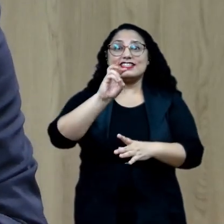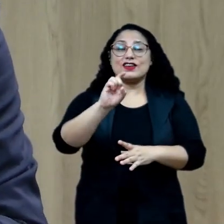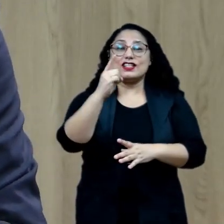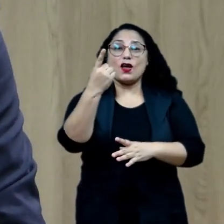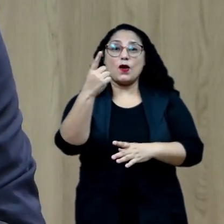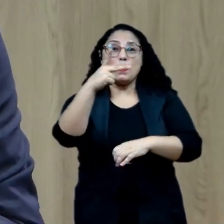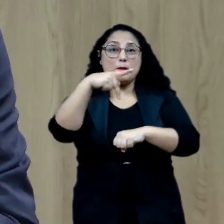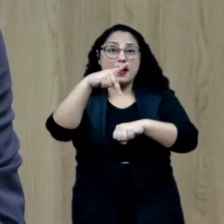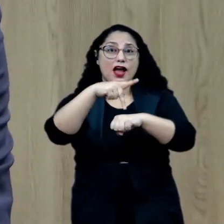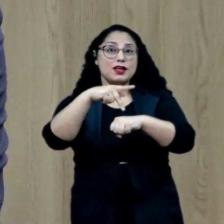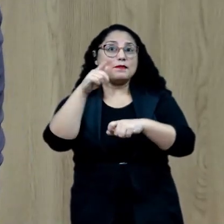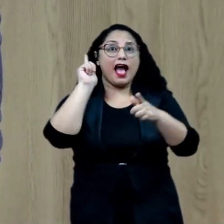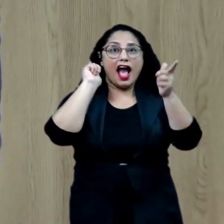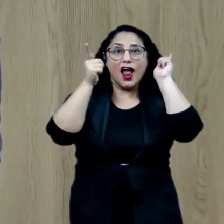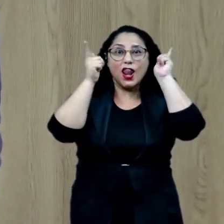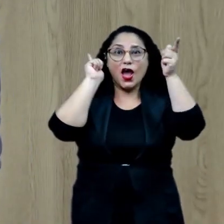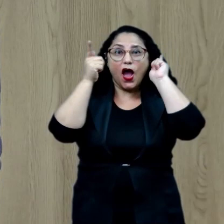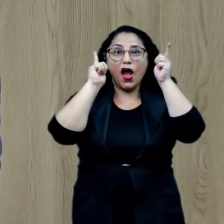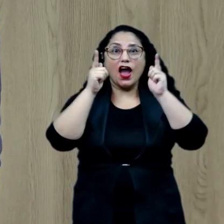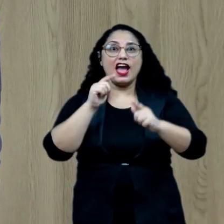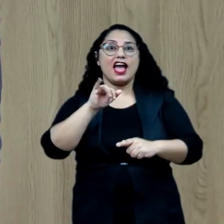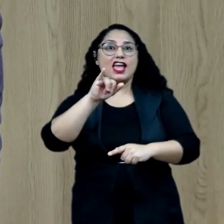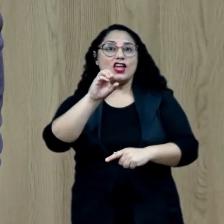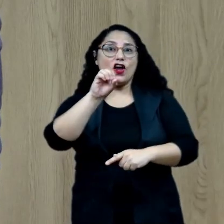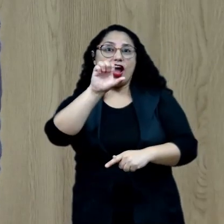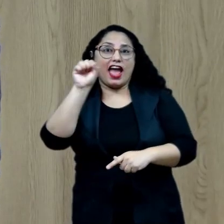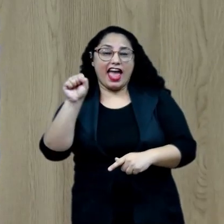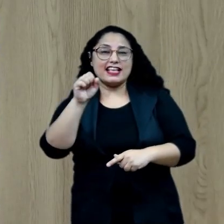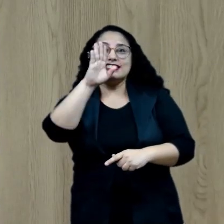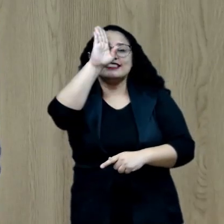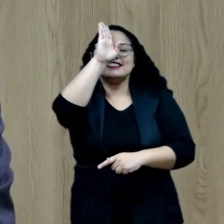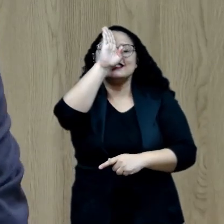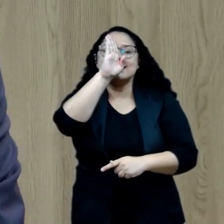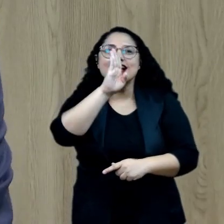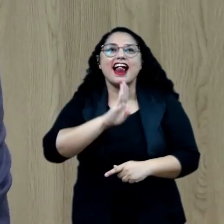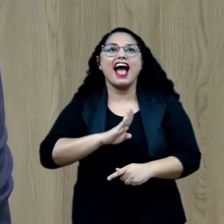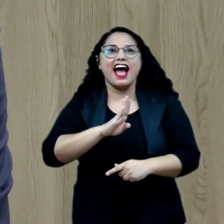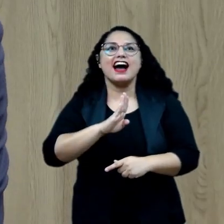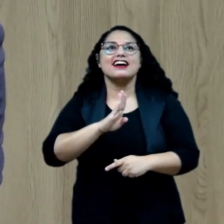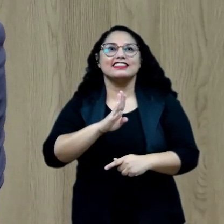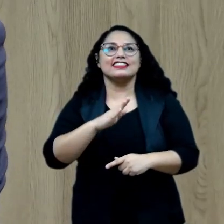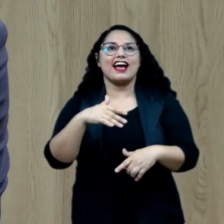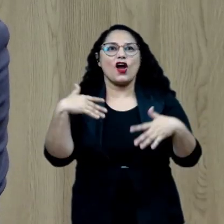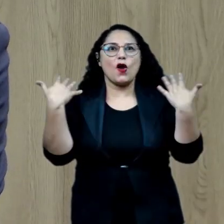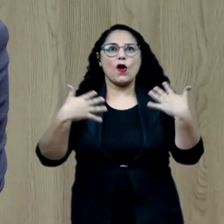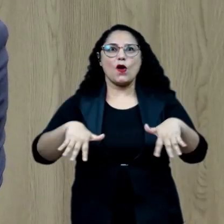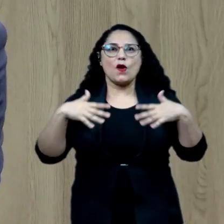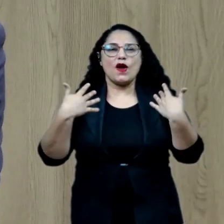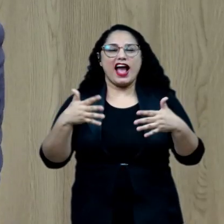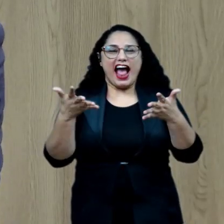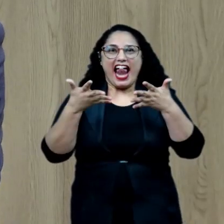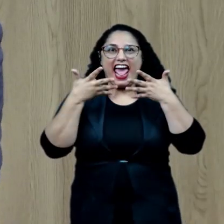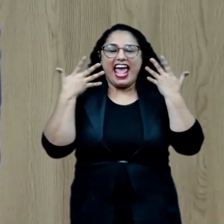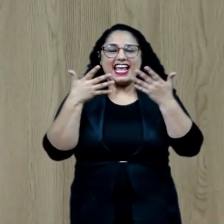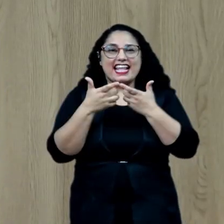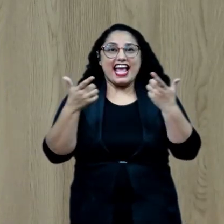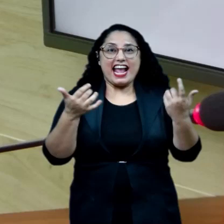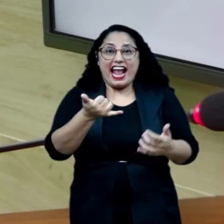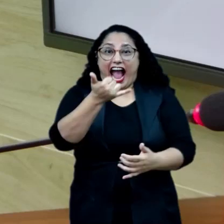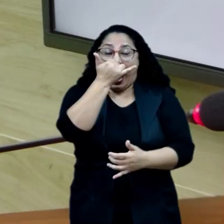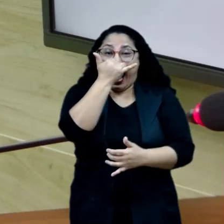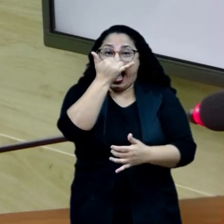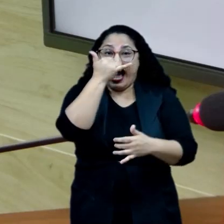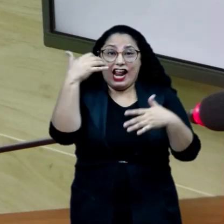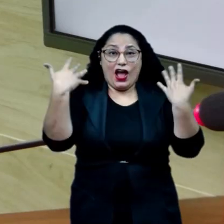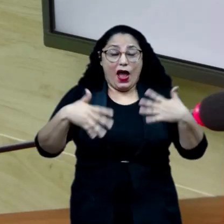países, para Android, iOS, gratuitamente. Então, Caramba. É uma grande alegria. Caramba,